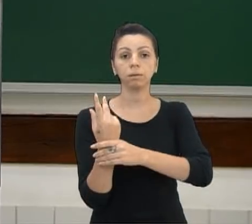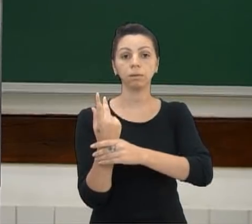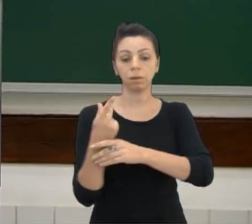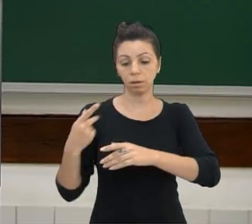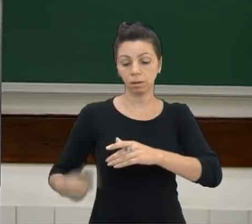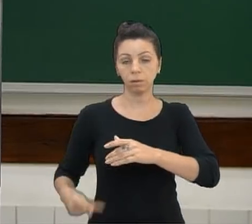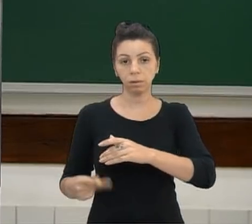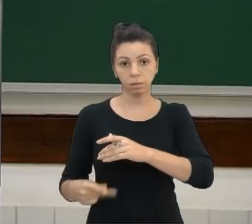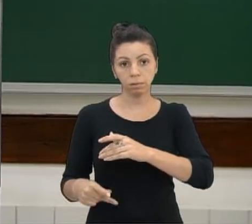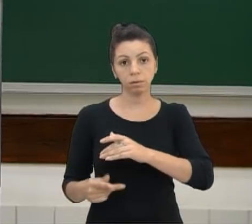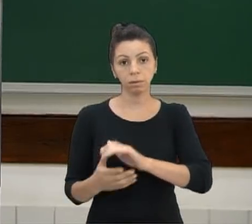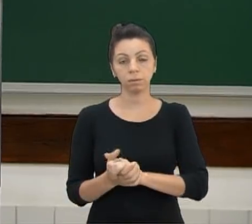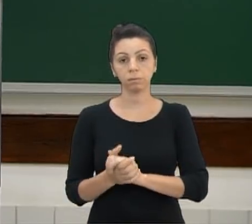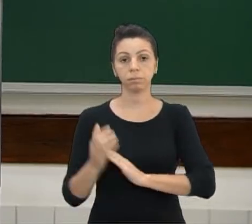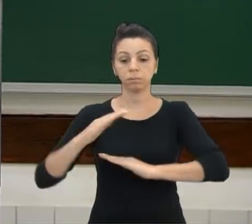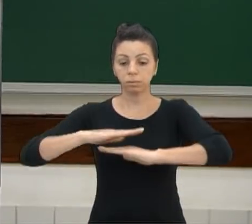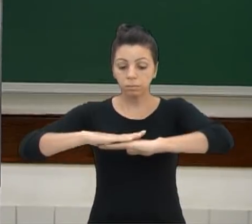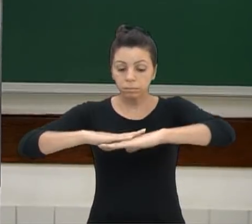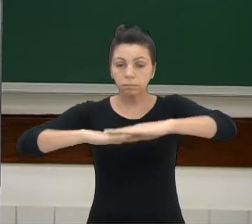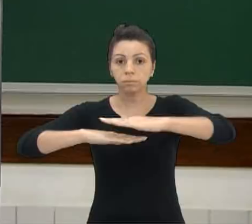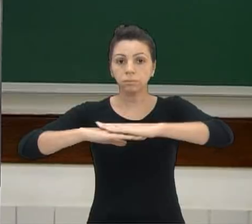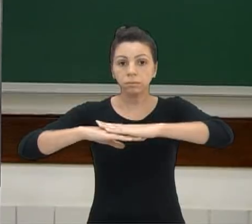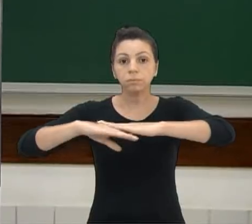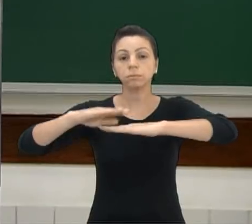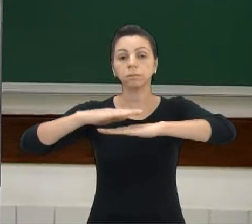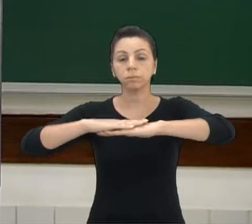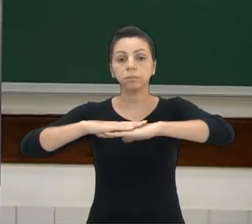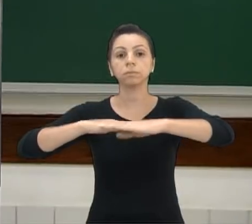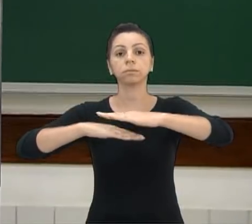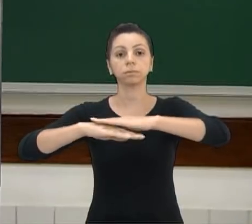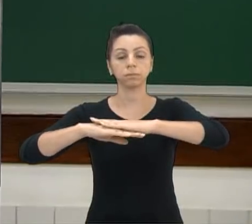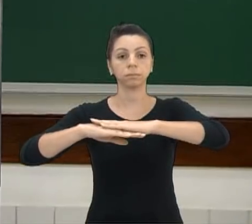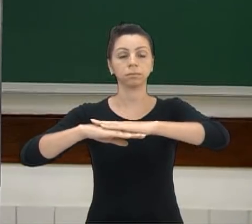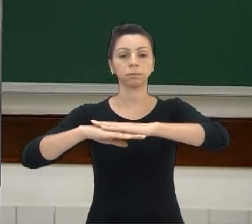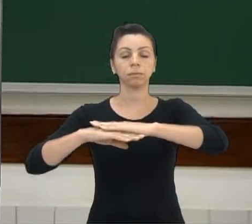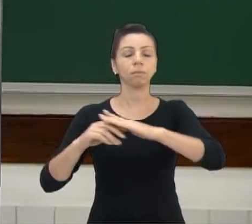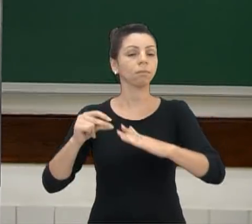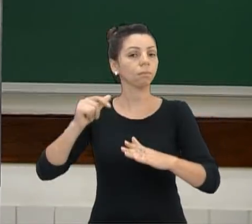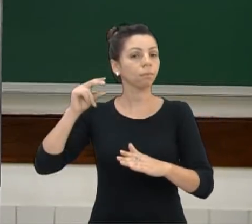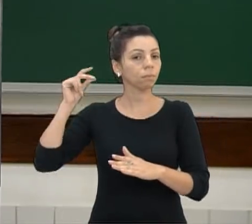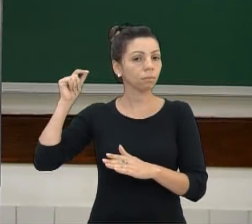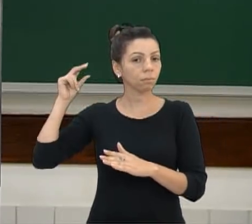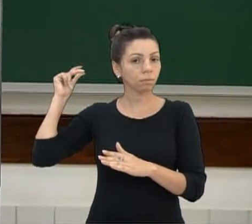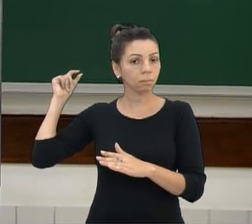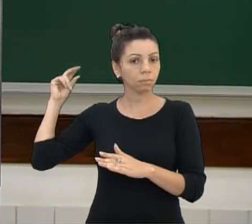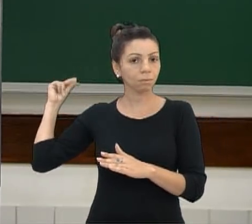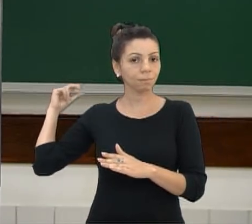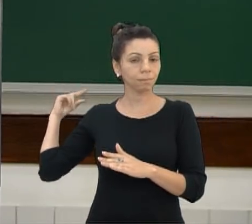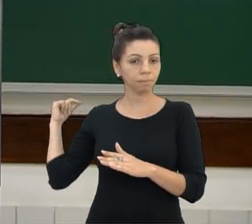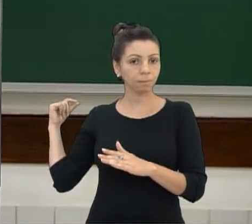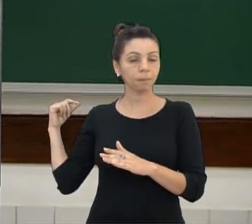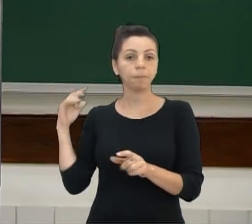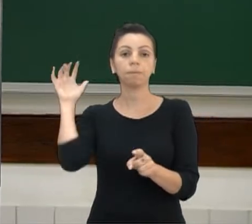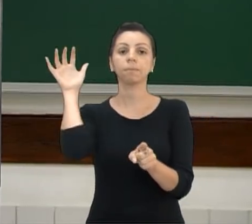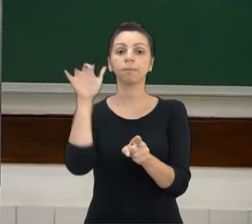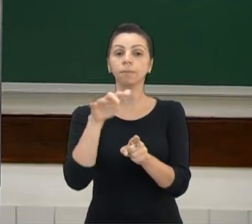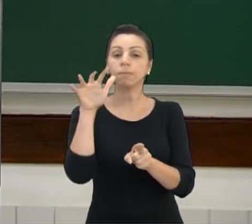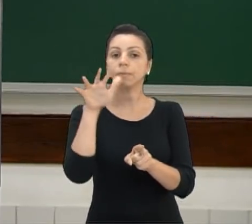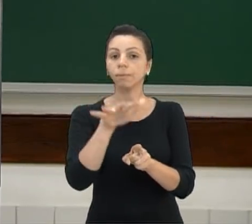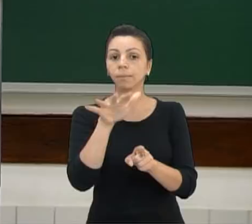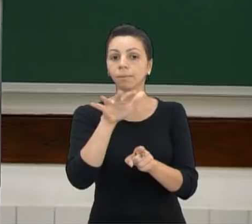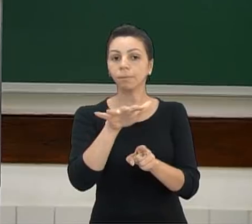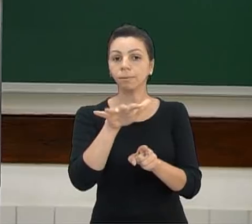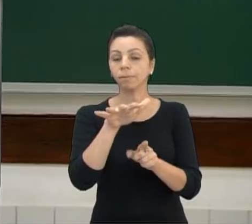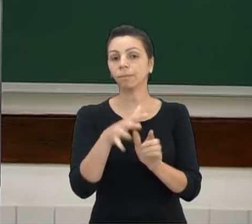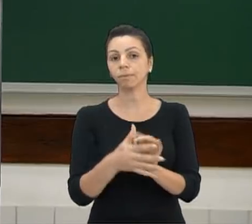nosso planeta. Então, os escudos cristalinos são as formas de relevo mais antigas do nosso planeta e que sofreram